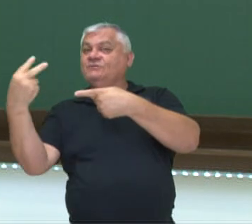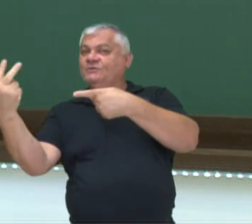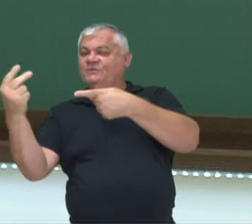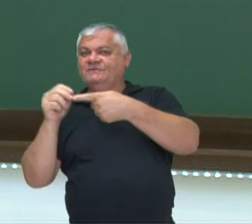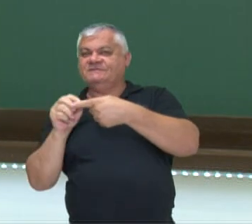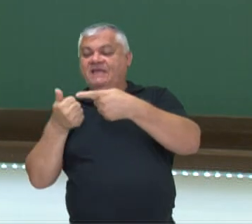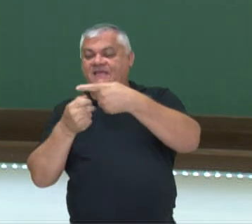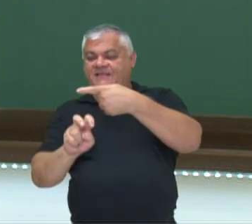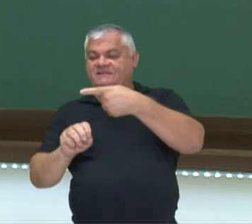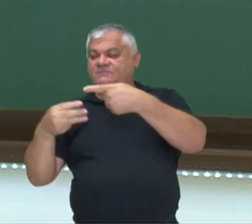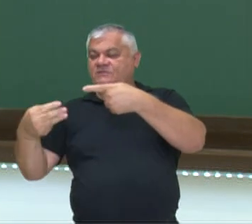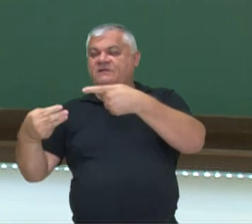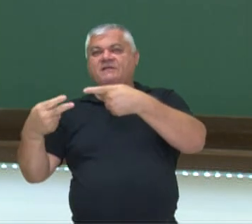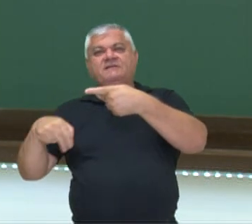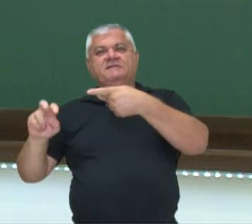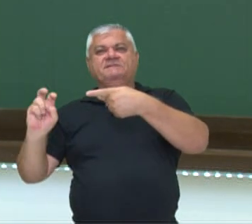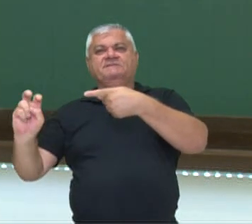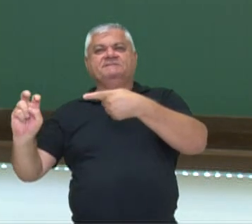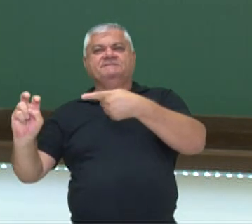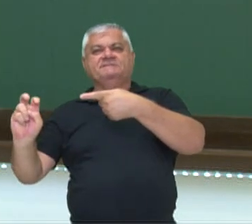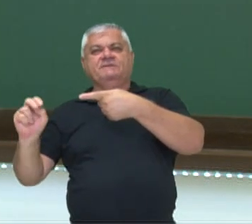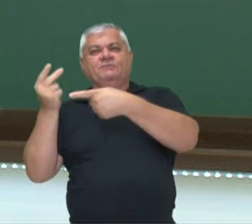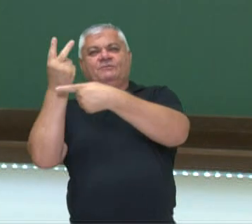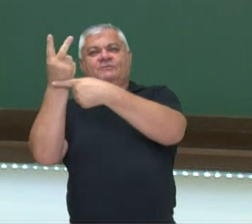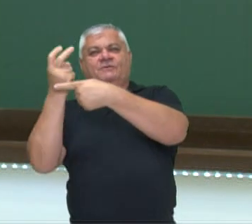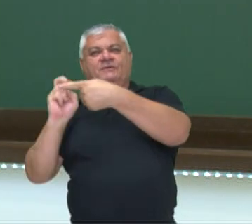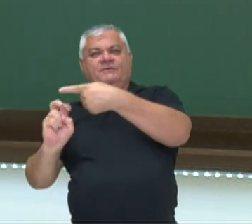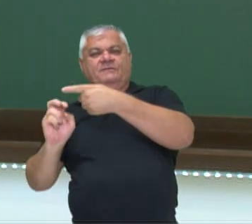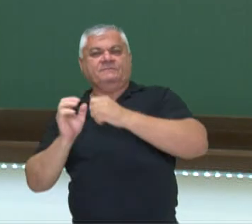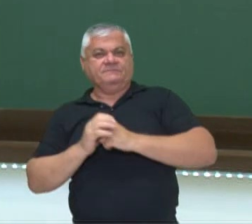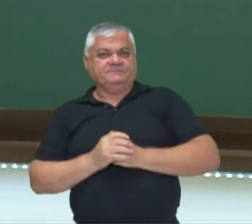2. E 15 dividido por 3 é 5.